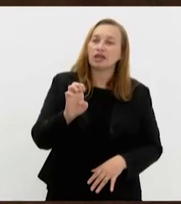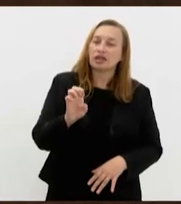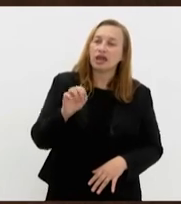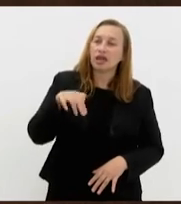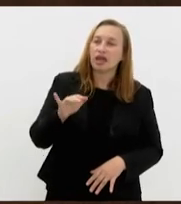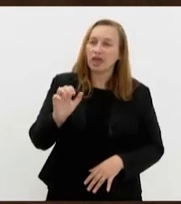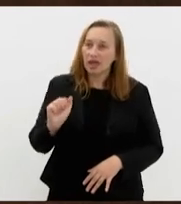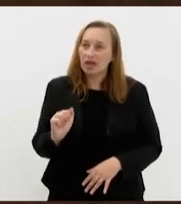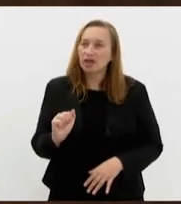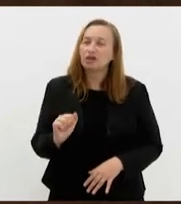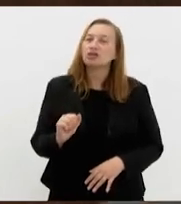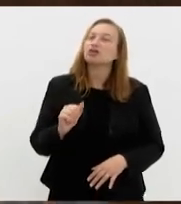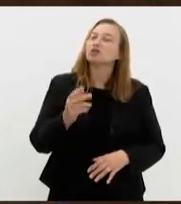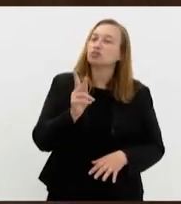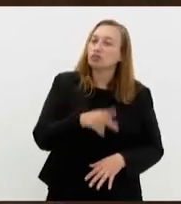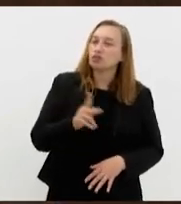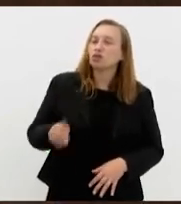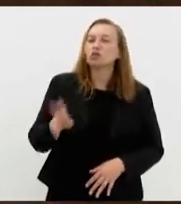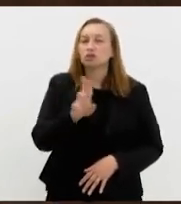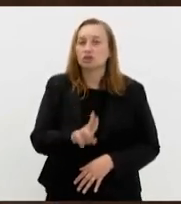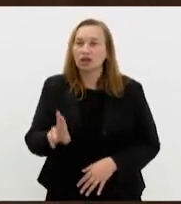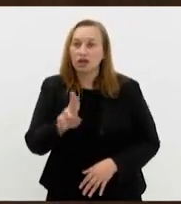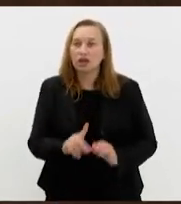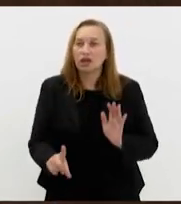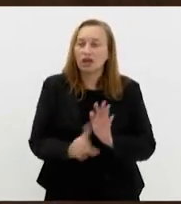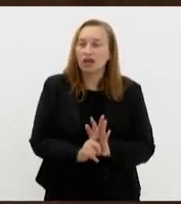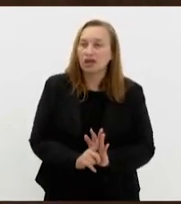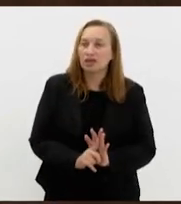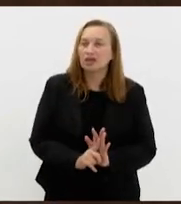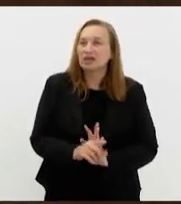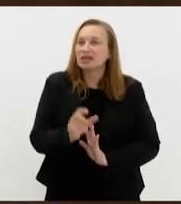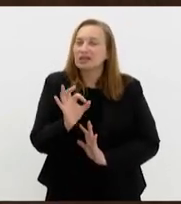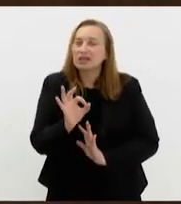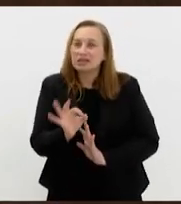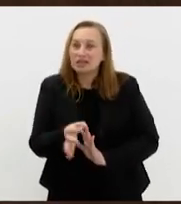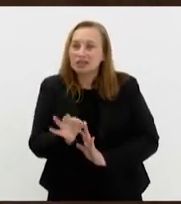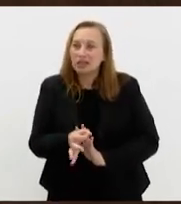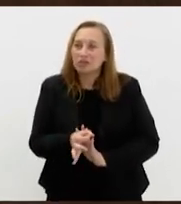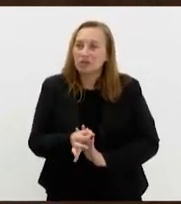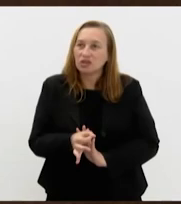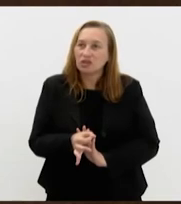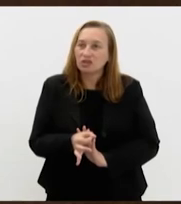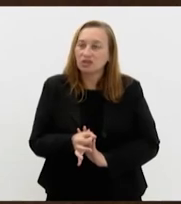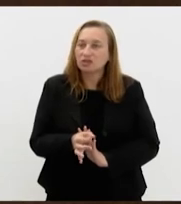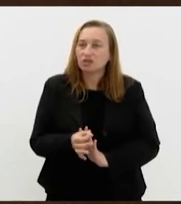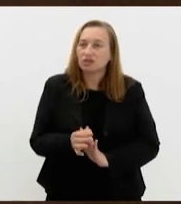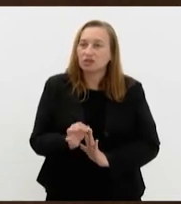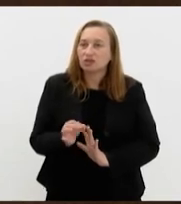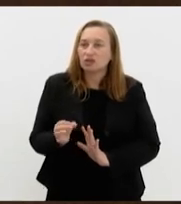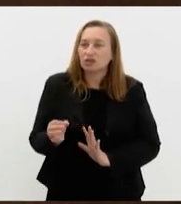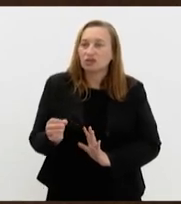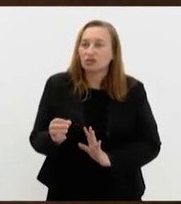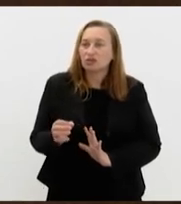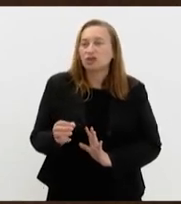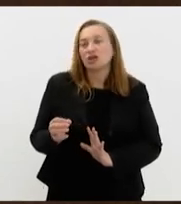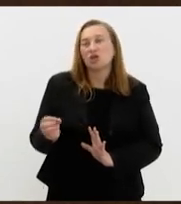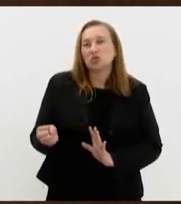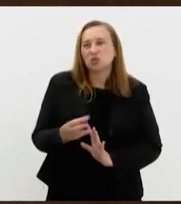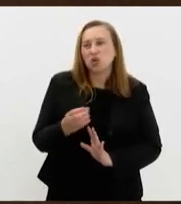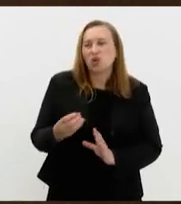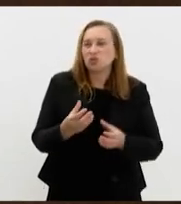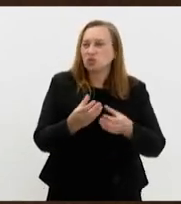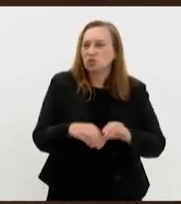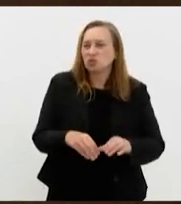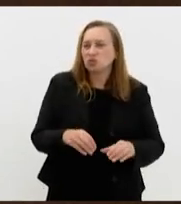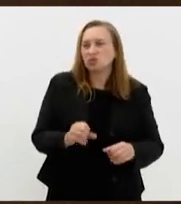os professores utilizaram a lei. Obviamente que não é crível realizar novos concursos quando ainda há